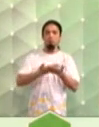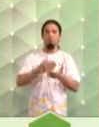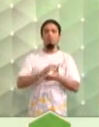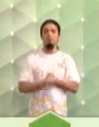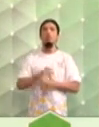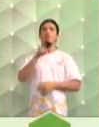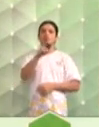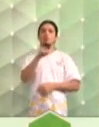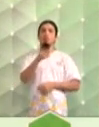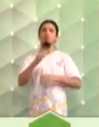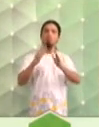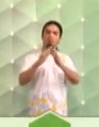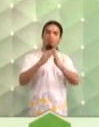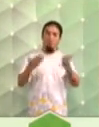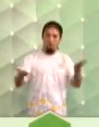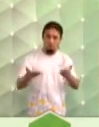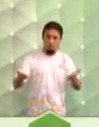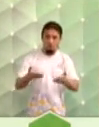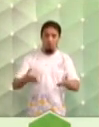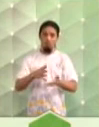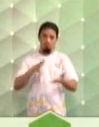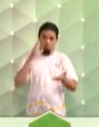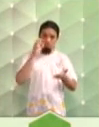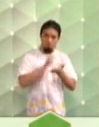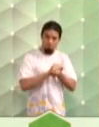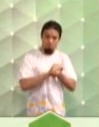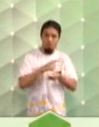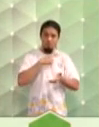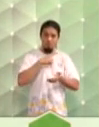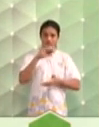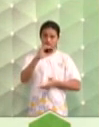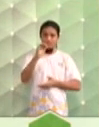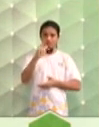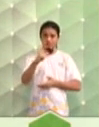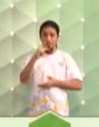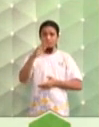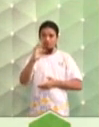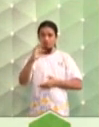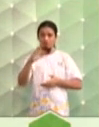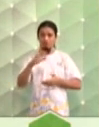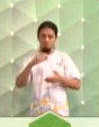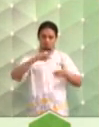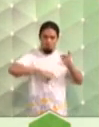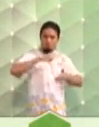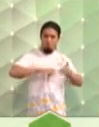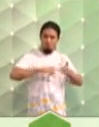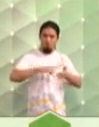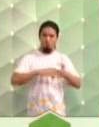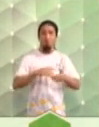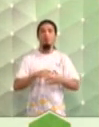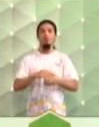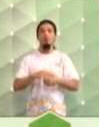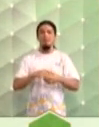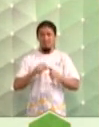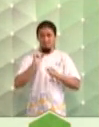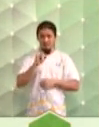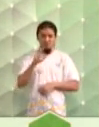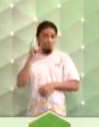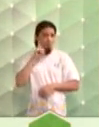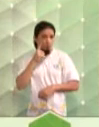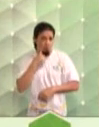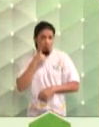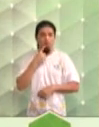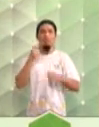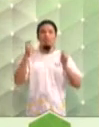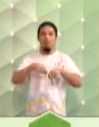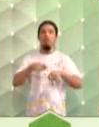o seu cadastro, colocou seu CPF na nota, tem algum tipo de deficiência que te impede de ouvir a gente, você vai ver aí o que a gente está conversando, o que a gente